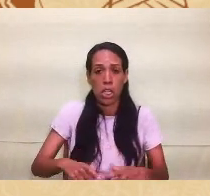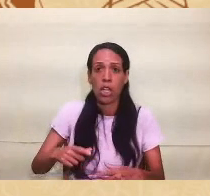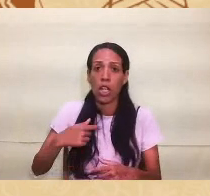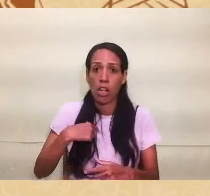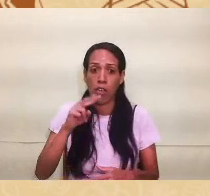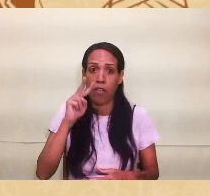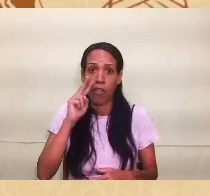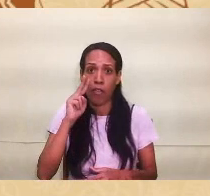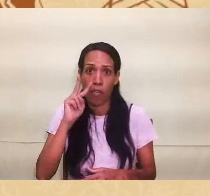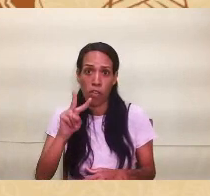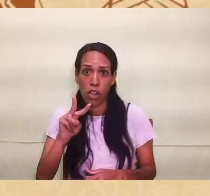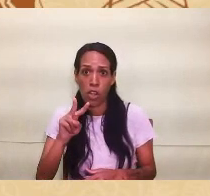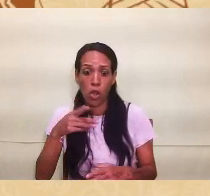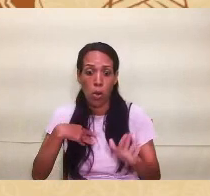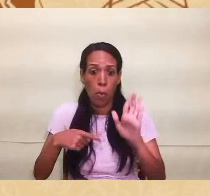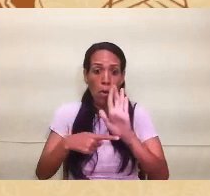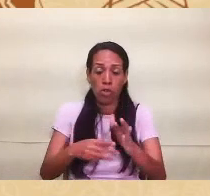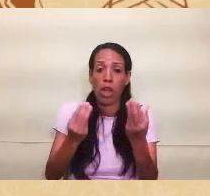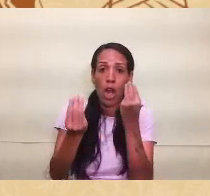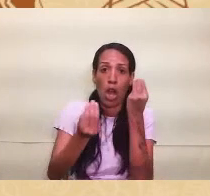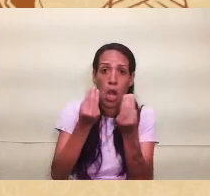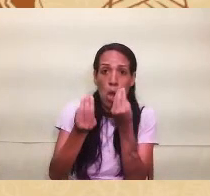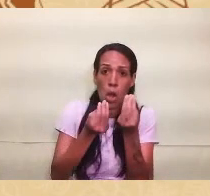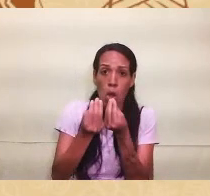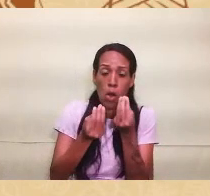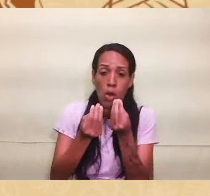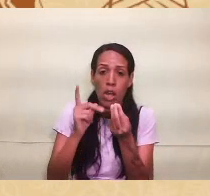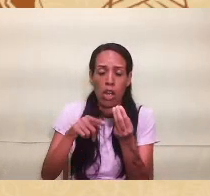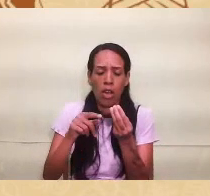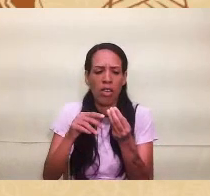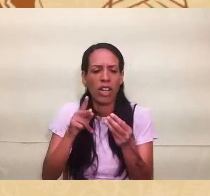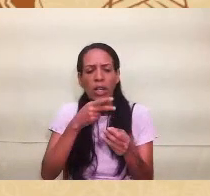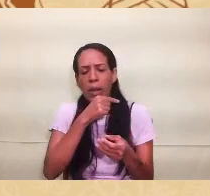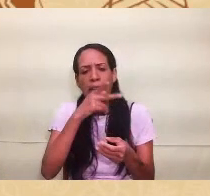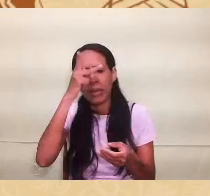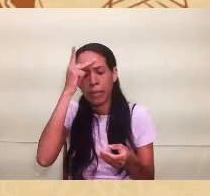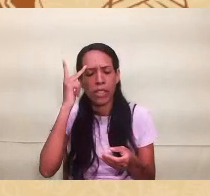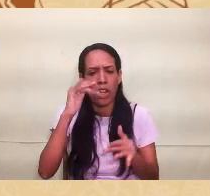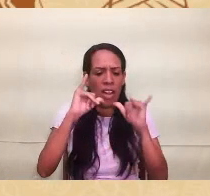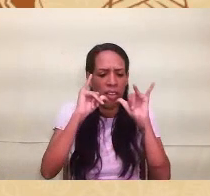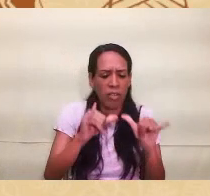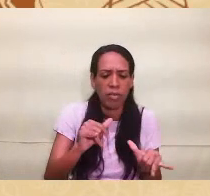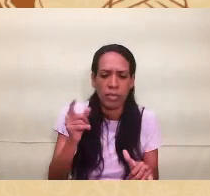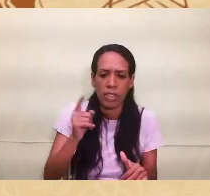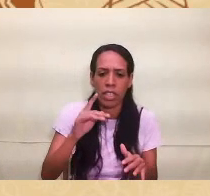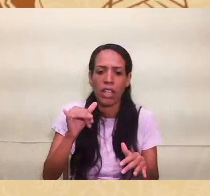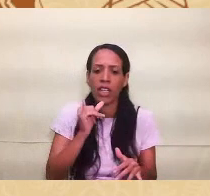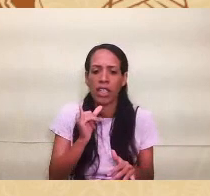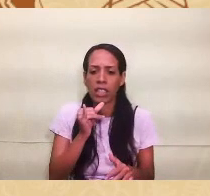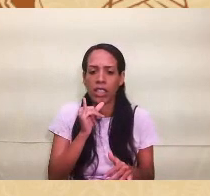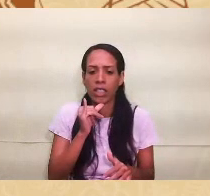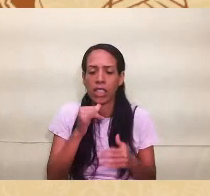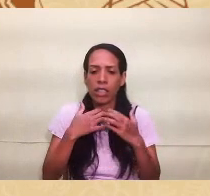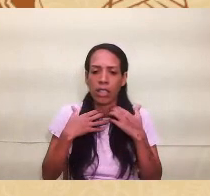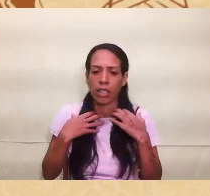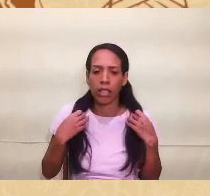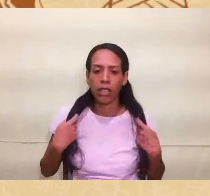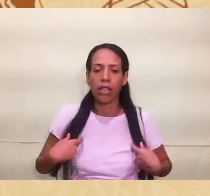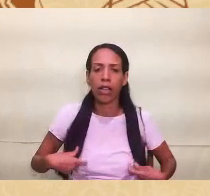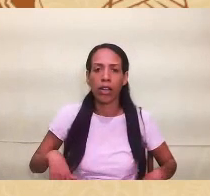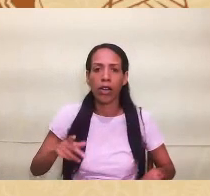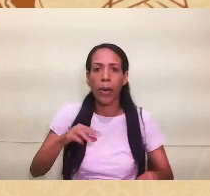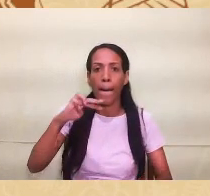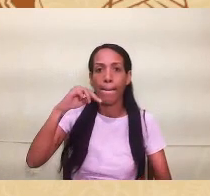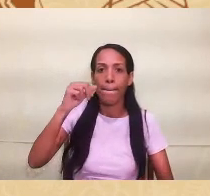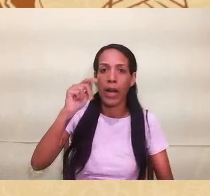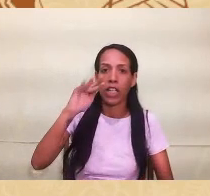vou mostrando como essa subnotificação. Vou dar um exemplo aqui, logo de cara. Uma tia minha morreu